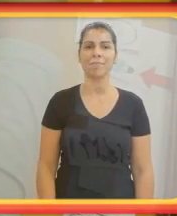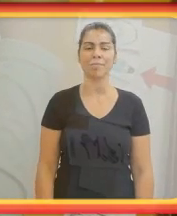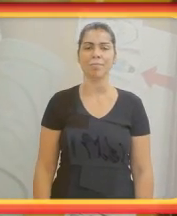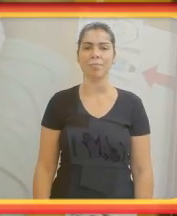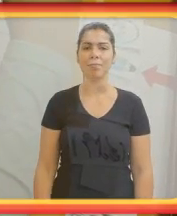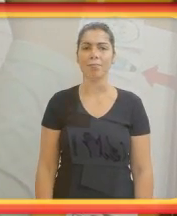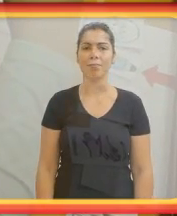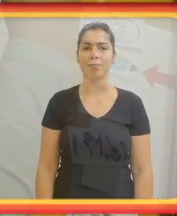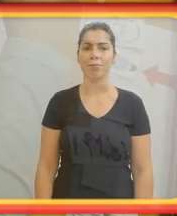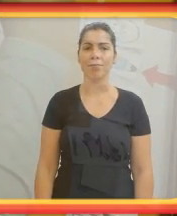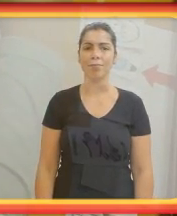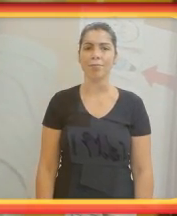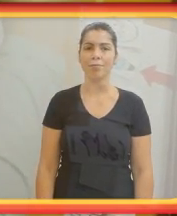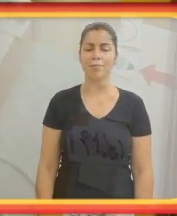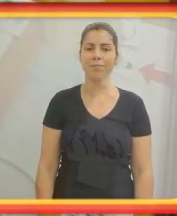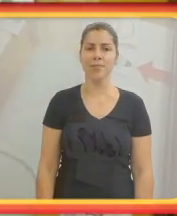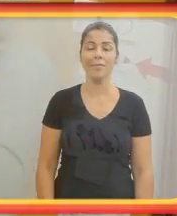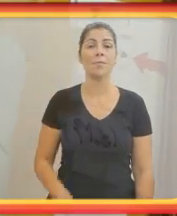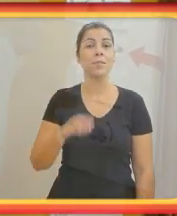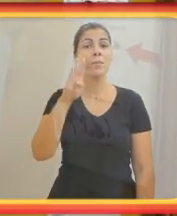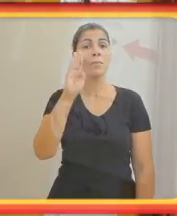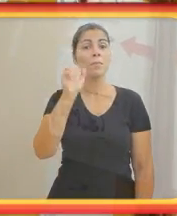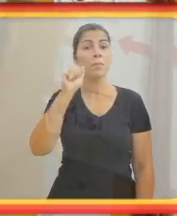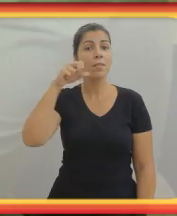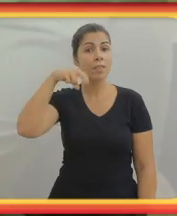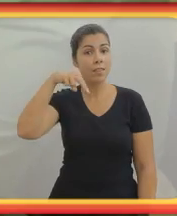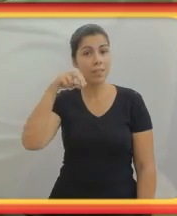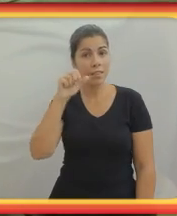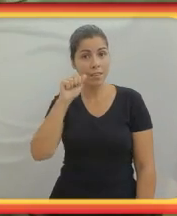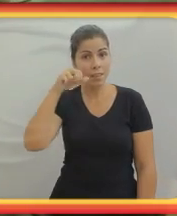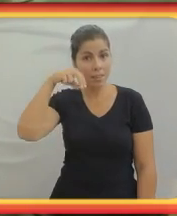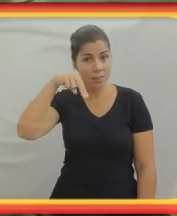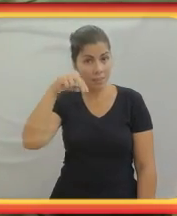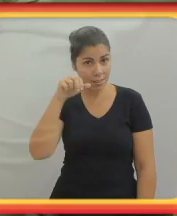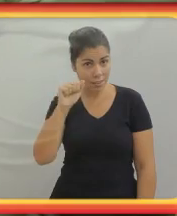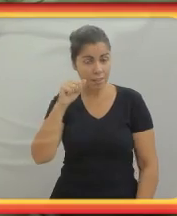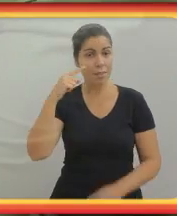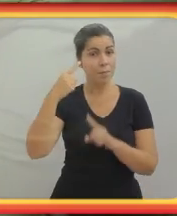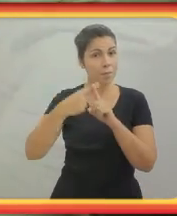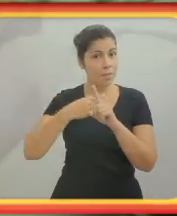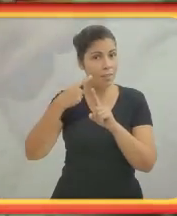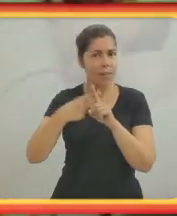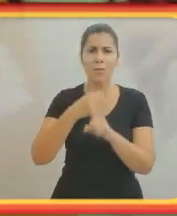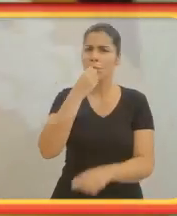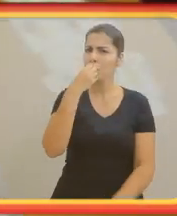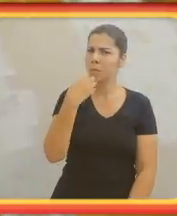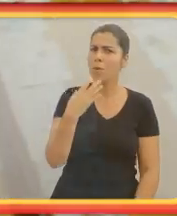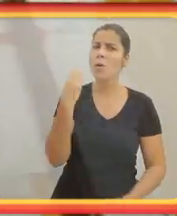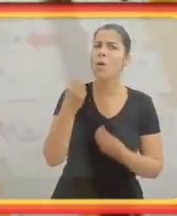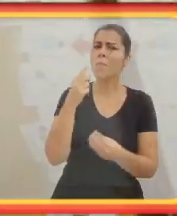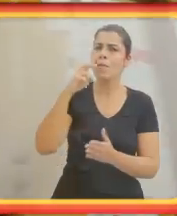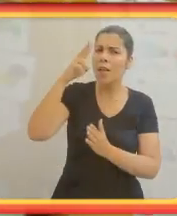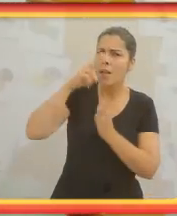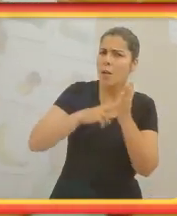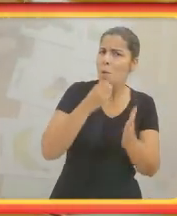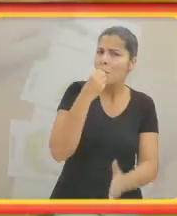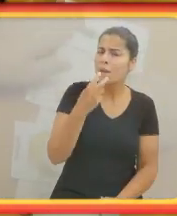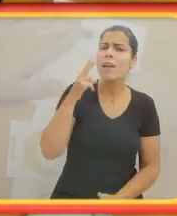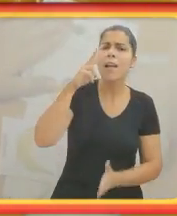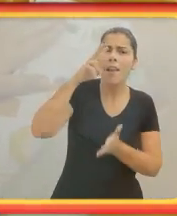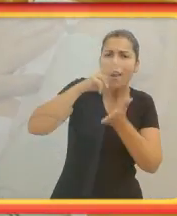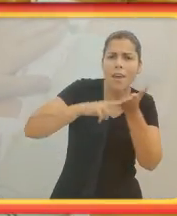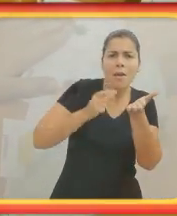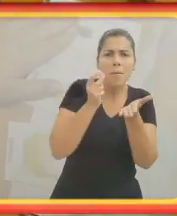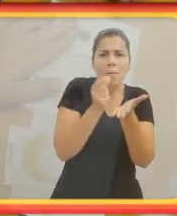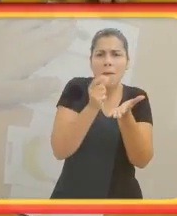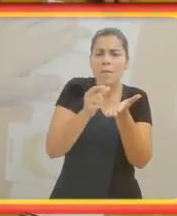Manga. Manga. Manga. Banana. Banana, muito bem. Como você leu bem?